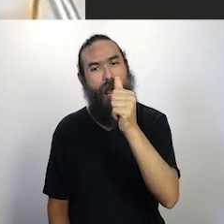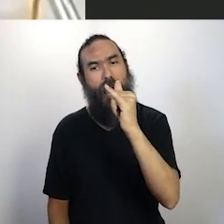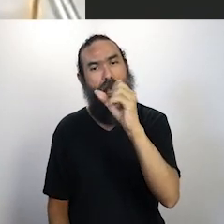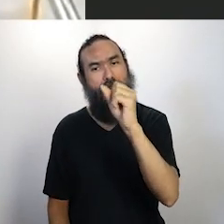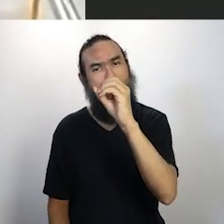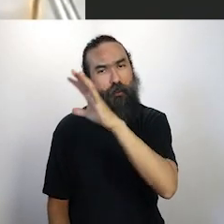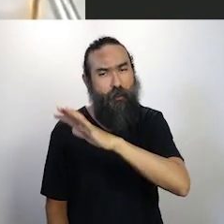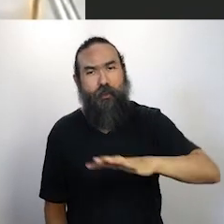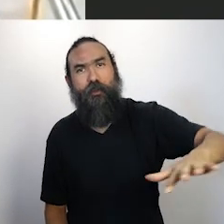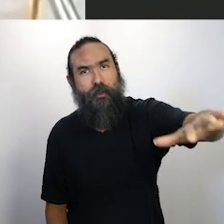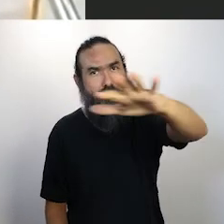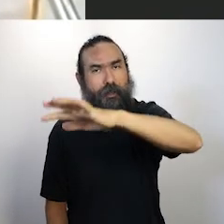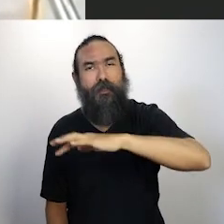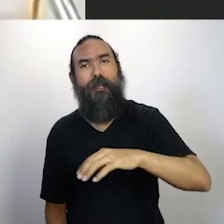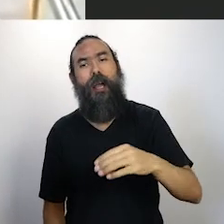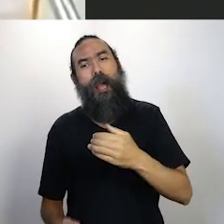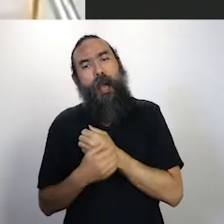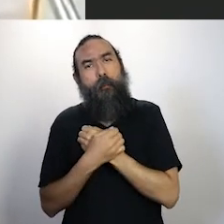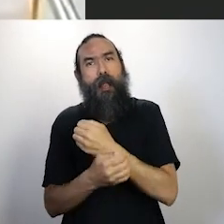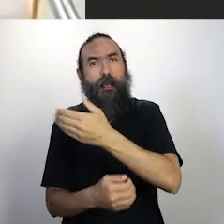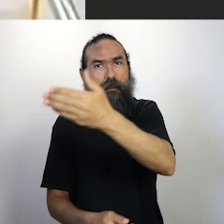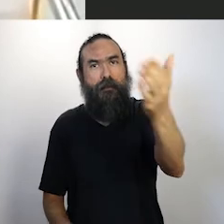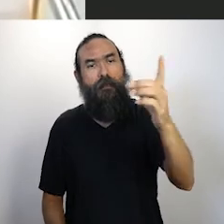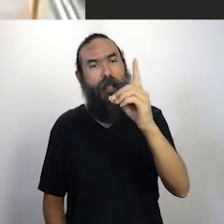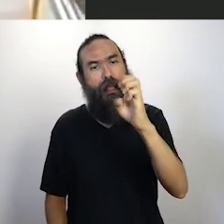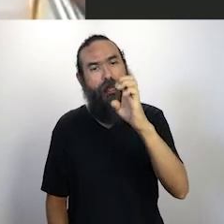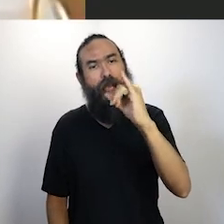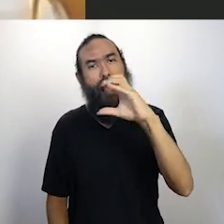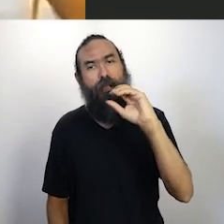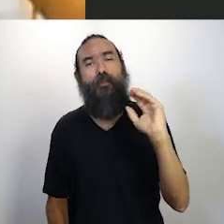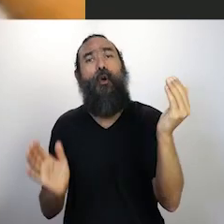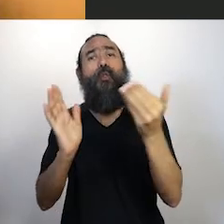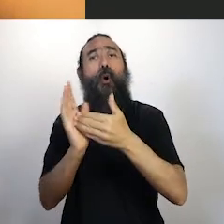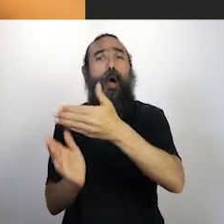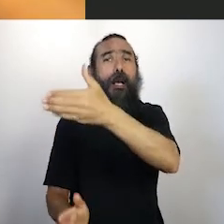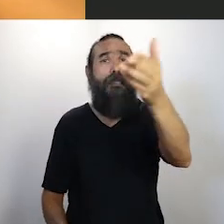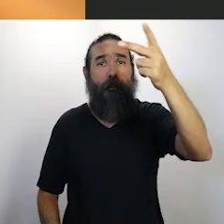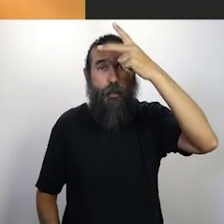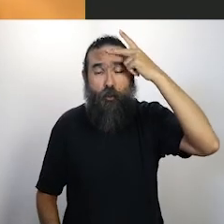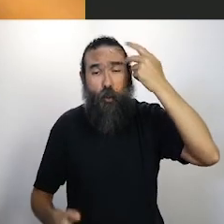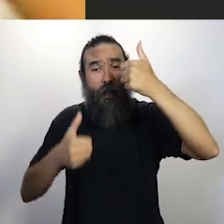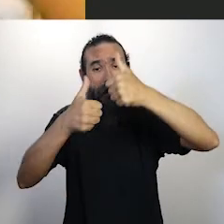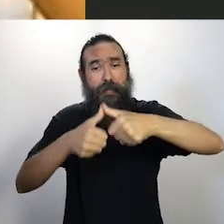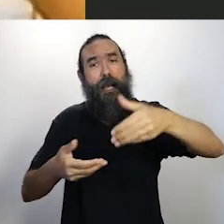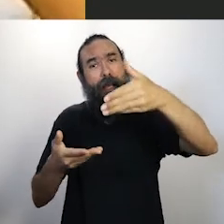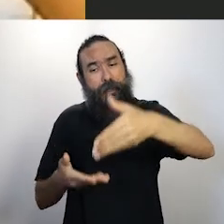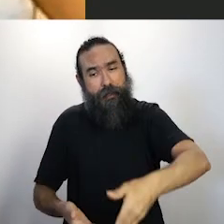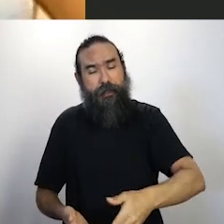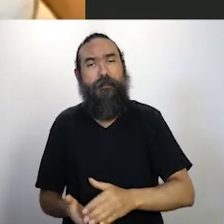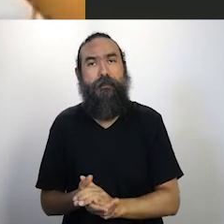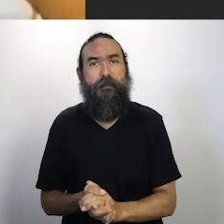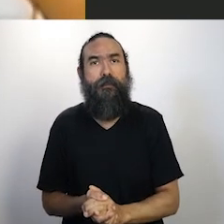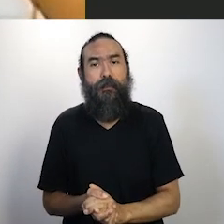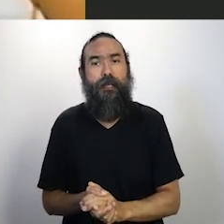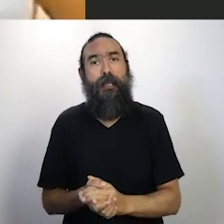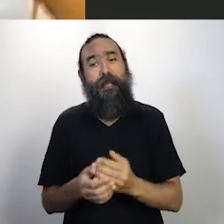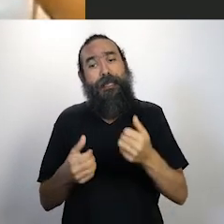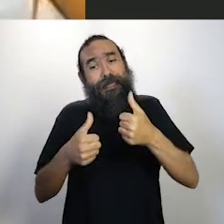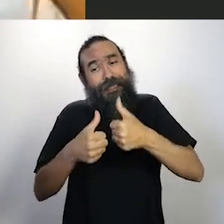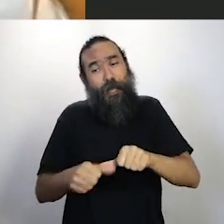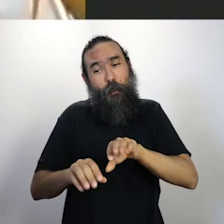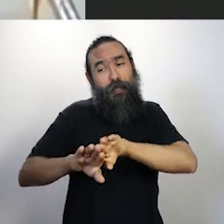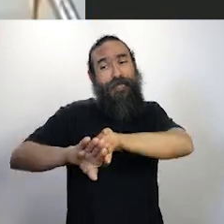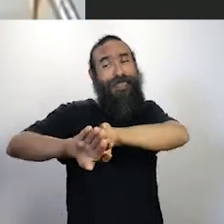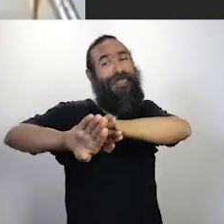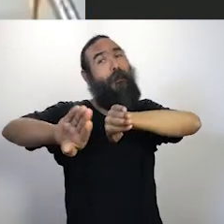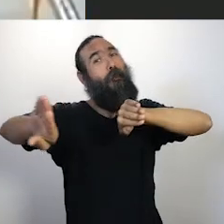prazer uma honra estar aqui junto com vocês separados e juntos nessa situação que a